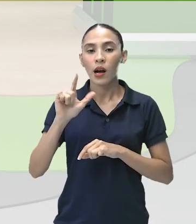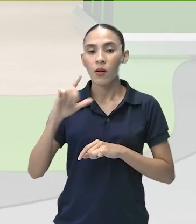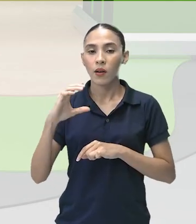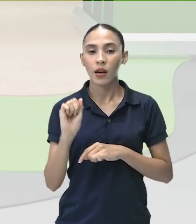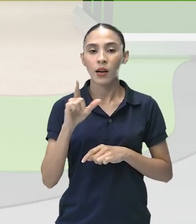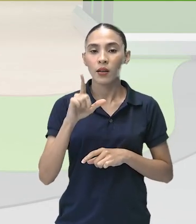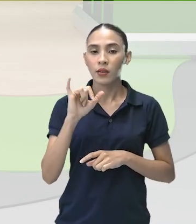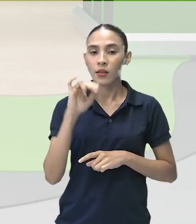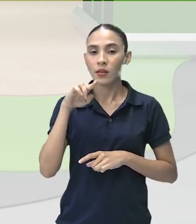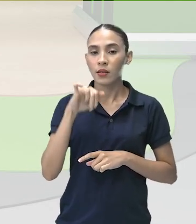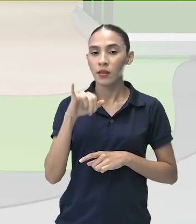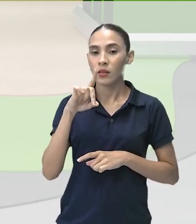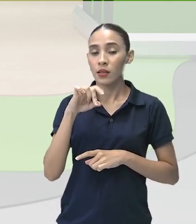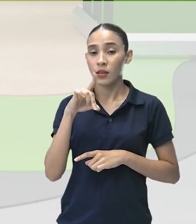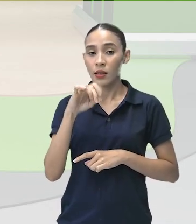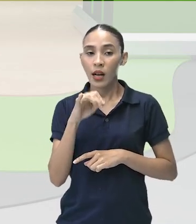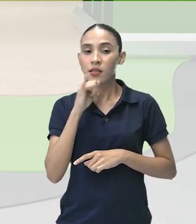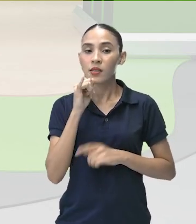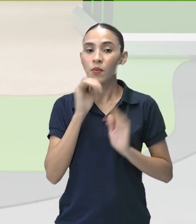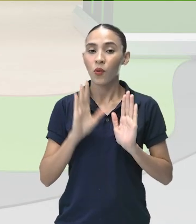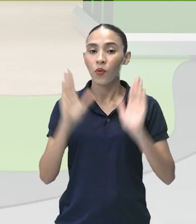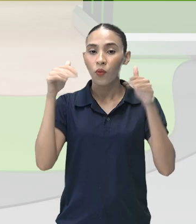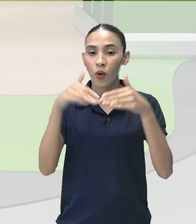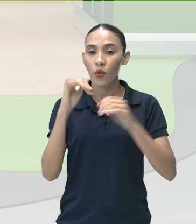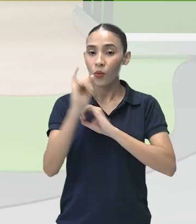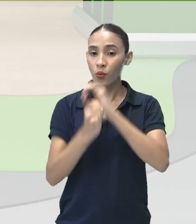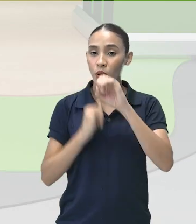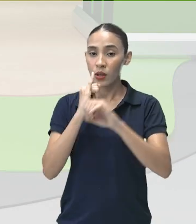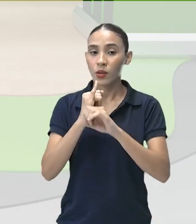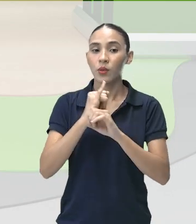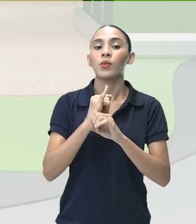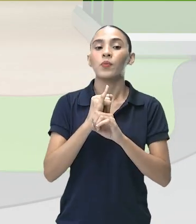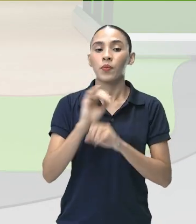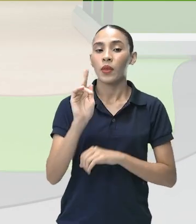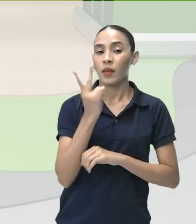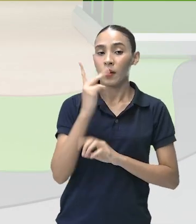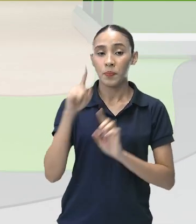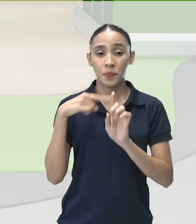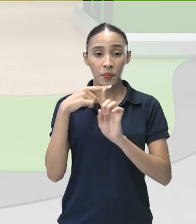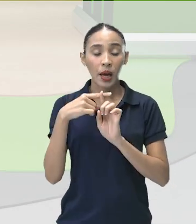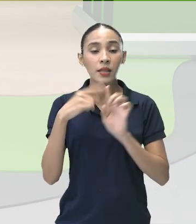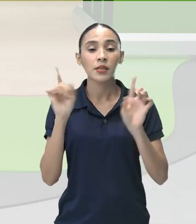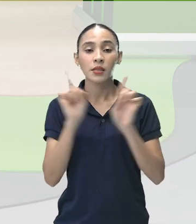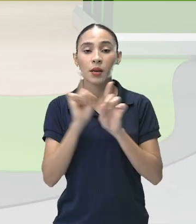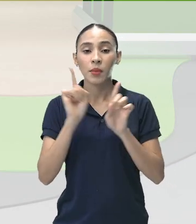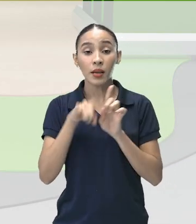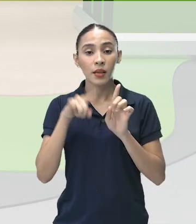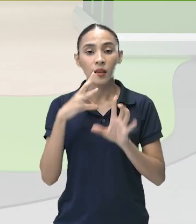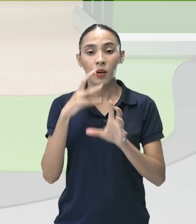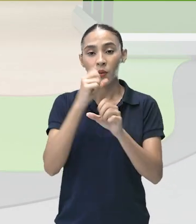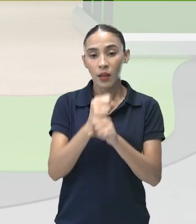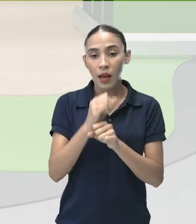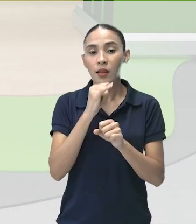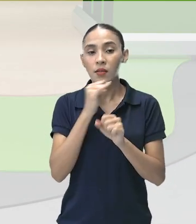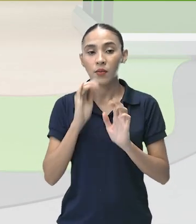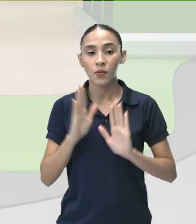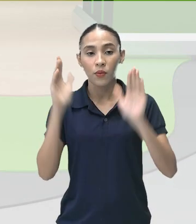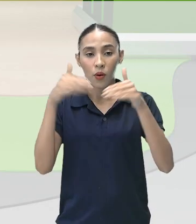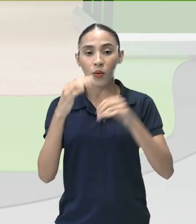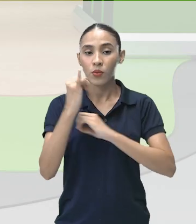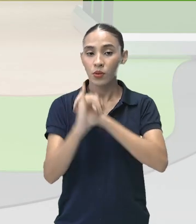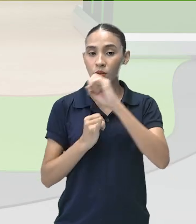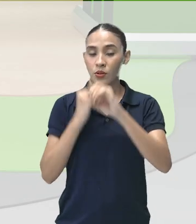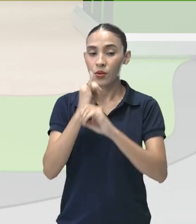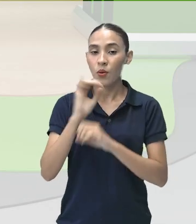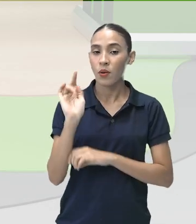base na concentração de íons hidrogênio, que são os íons H+. O pH ele é calculado como a concentração de